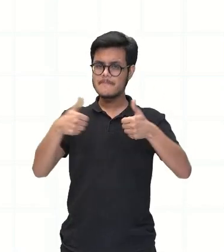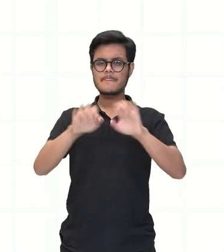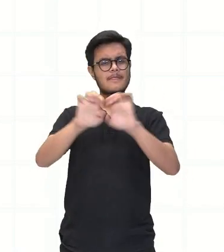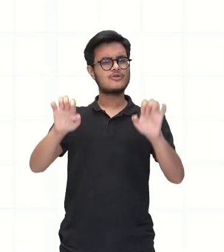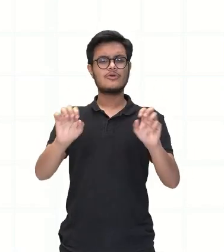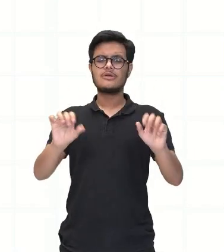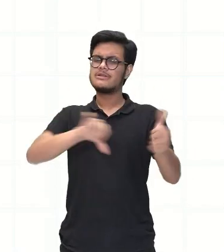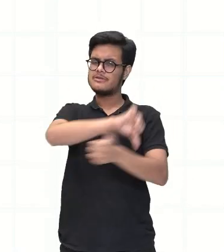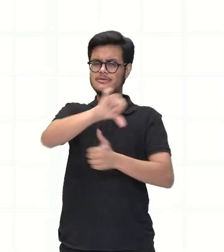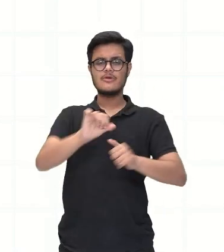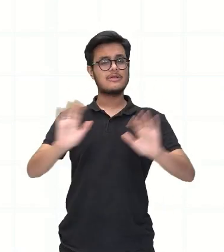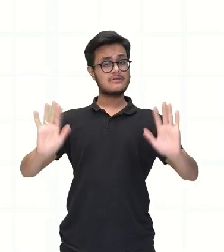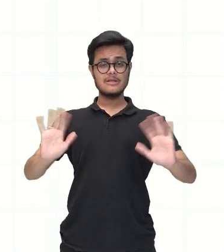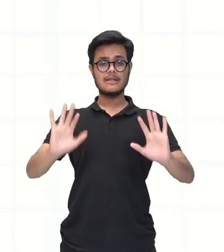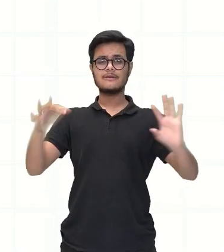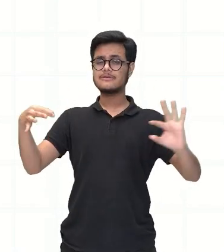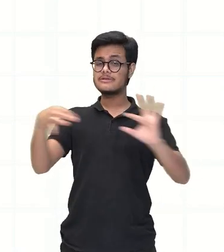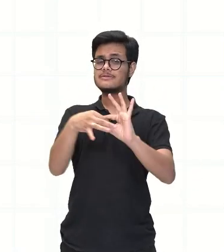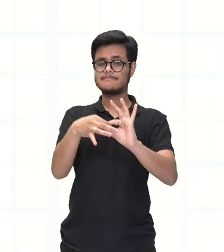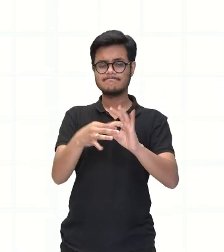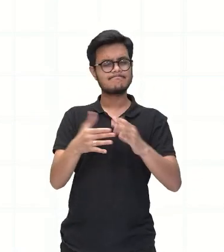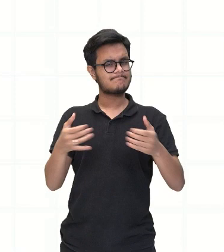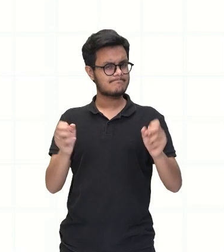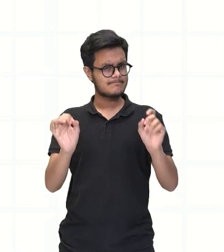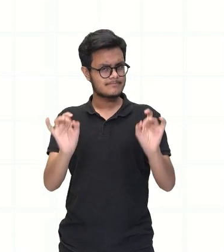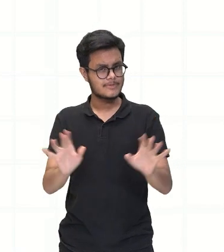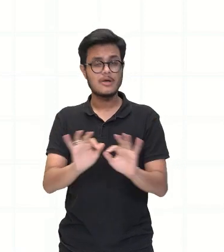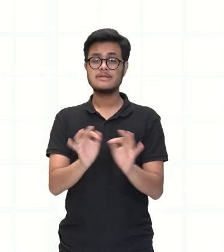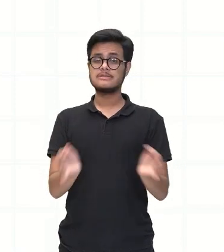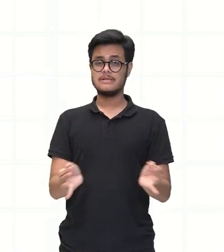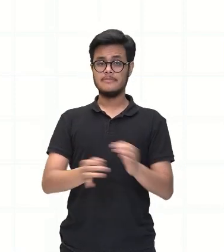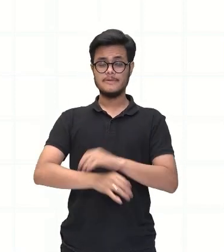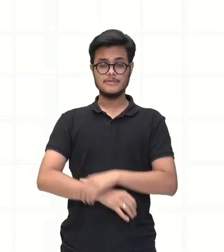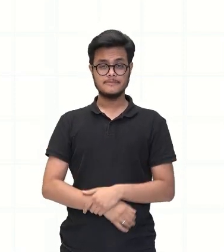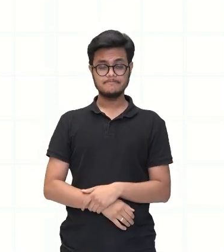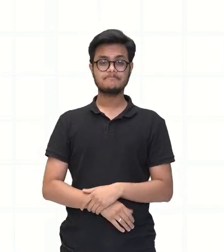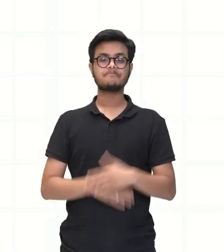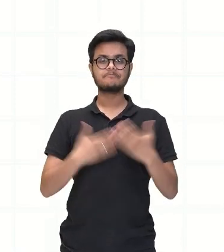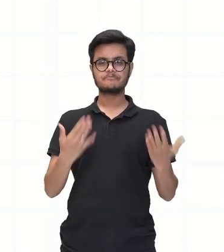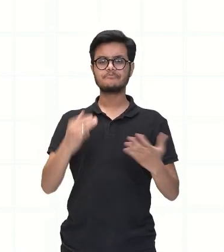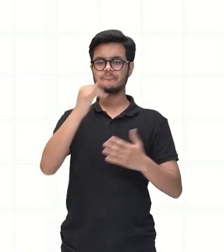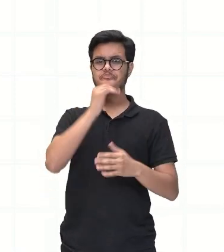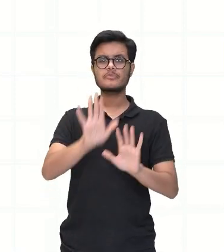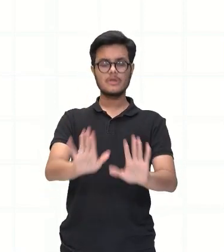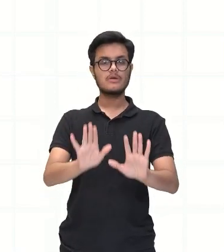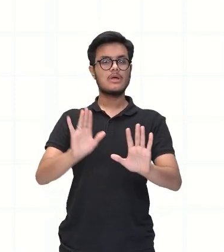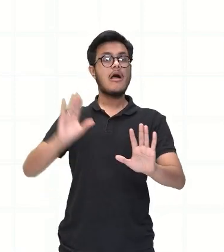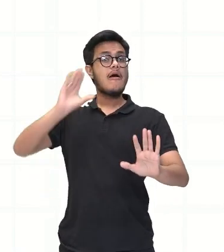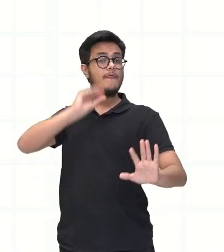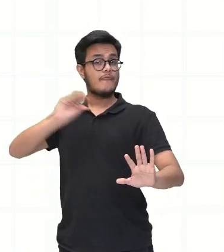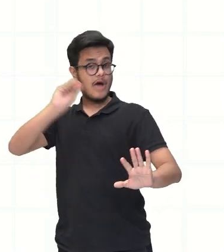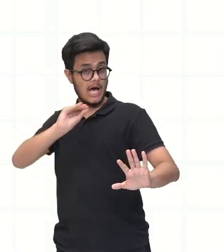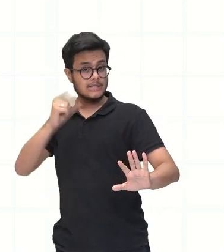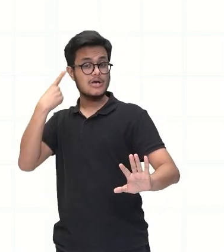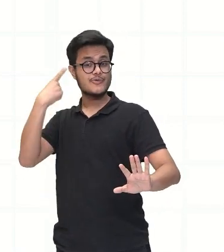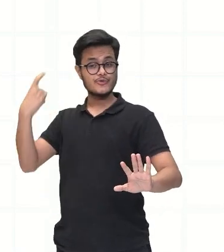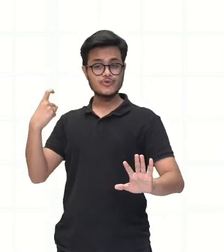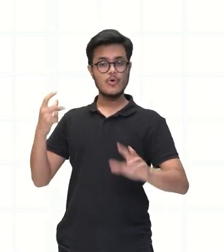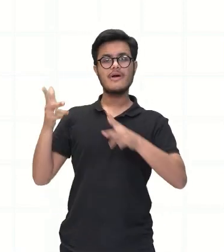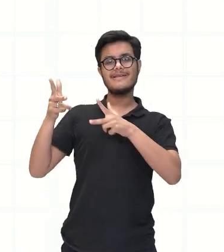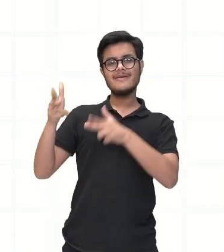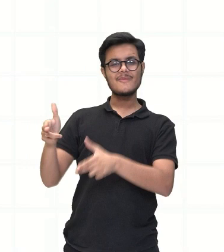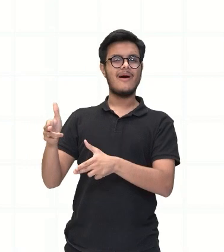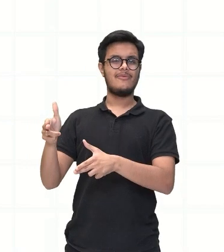estrutura. Juntou as duas palavras, não é isso? Muito bem. Letras e sons, a mesma situação, olha só.